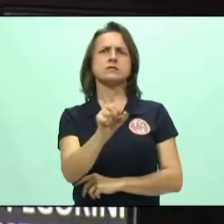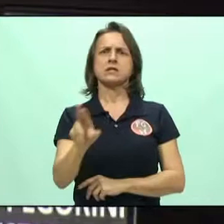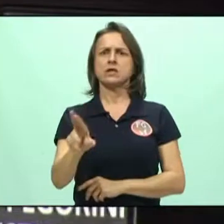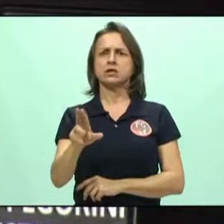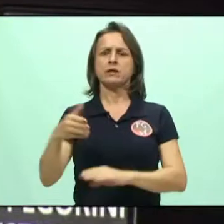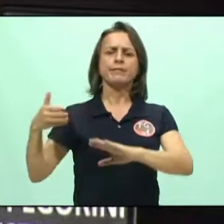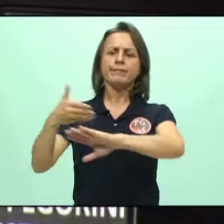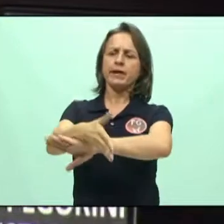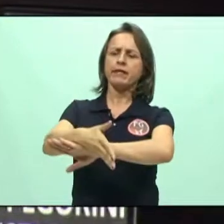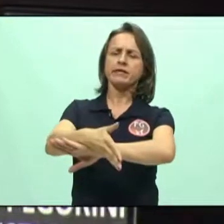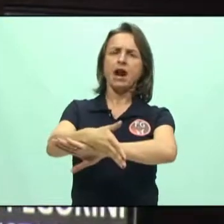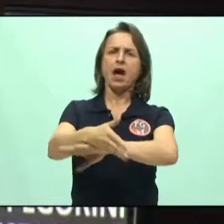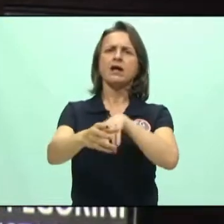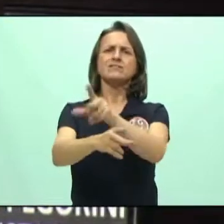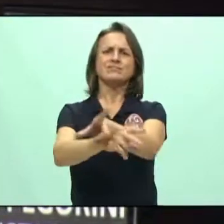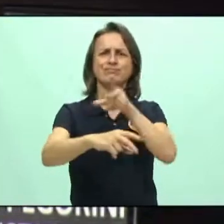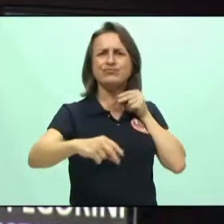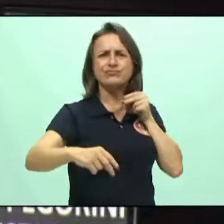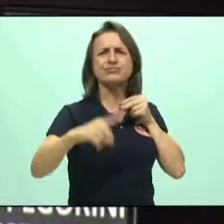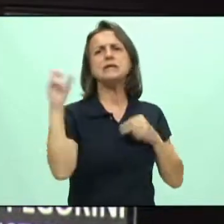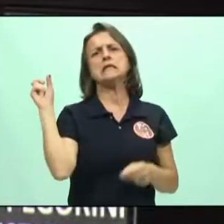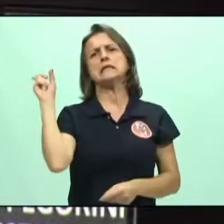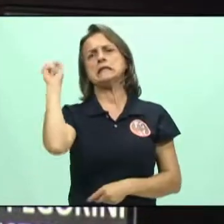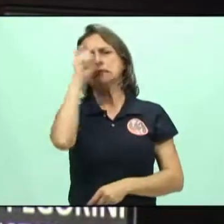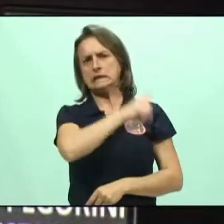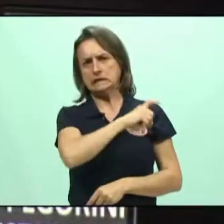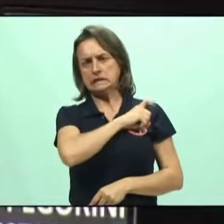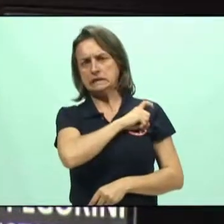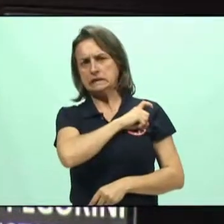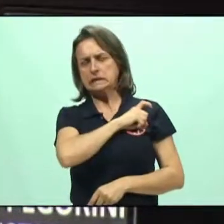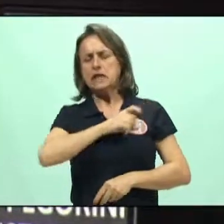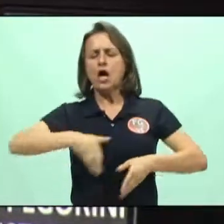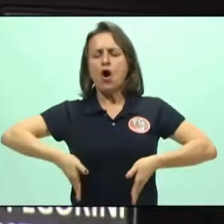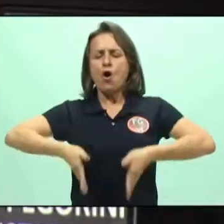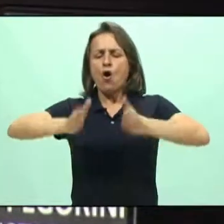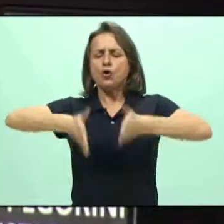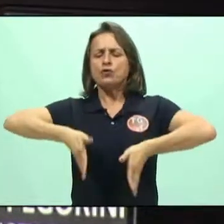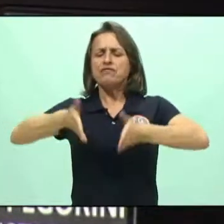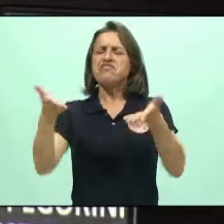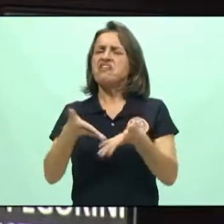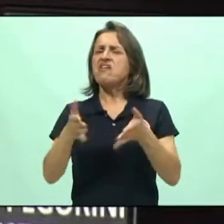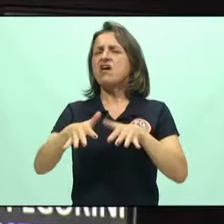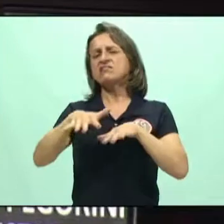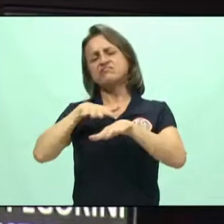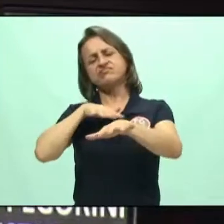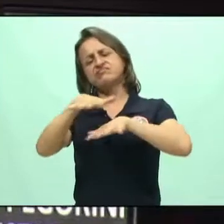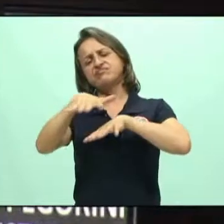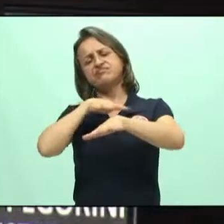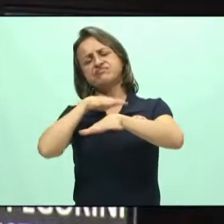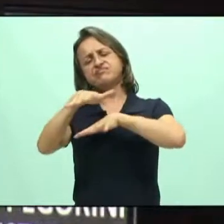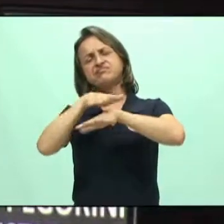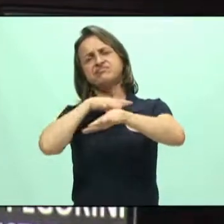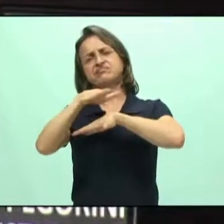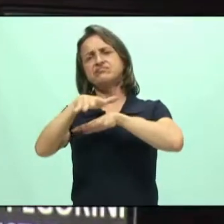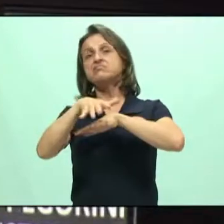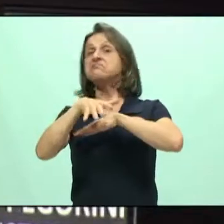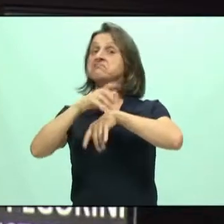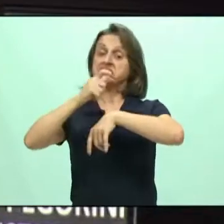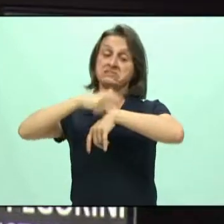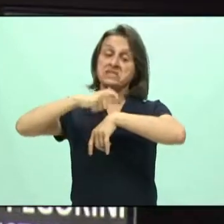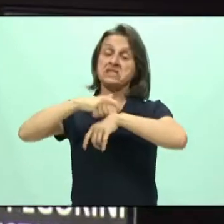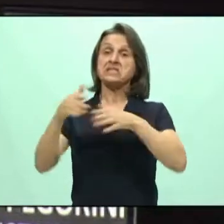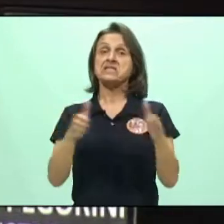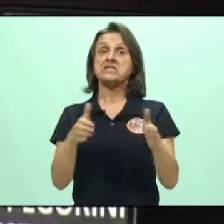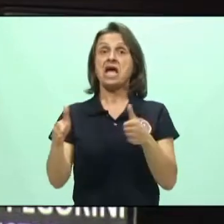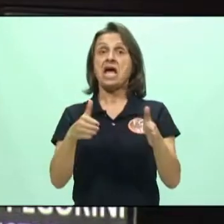ali uma dificuldade a rodovia agora tá andando a previsão é entregar final do mês de novembro